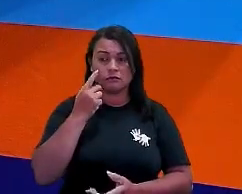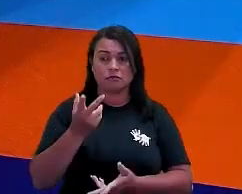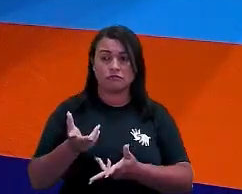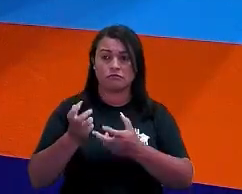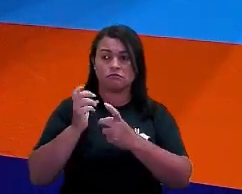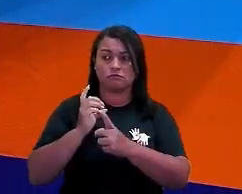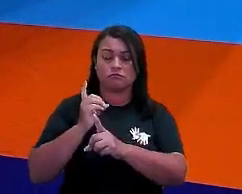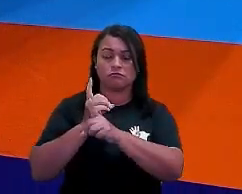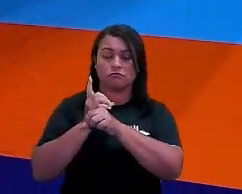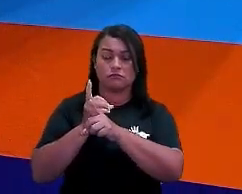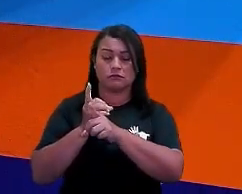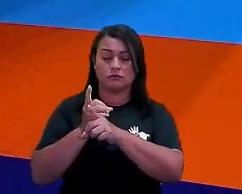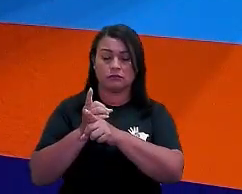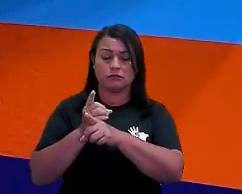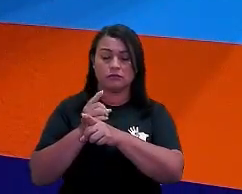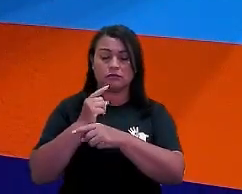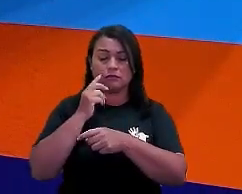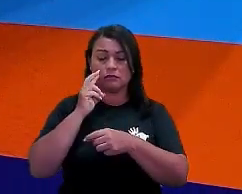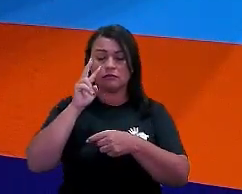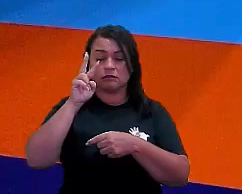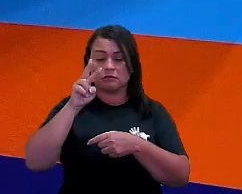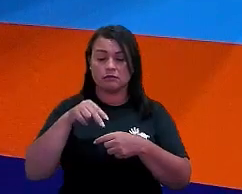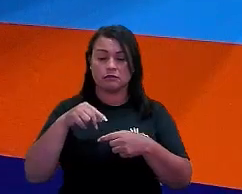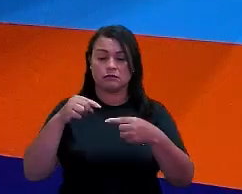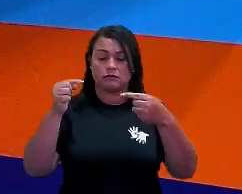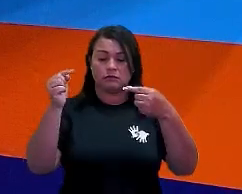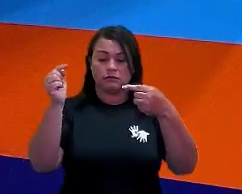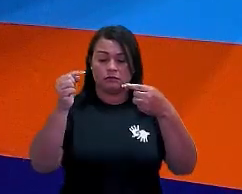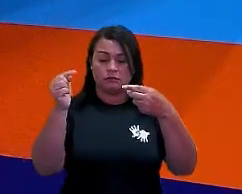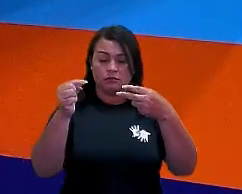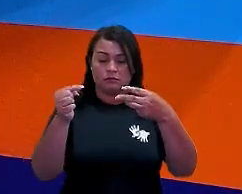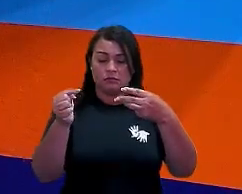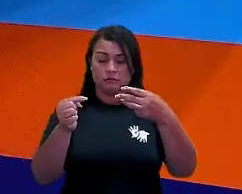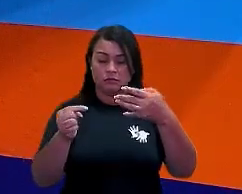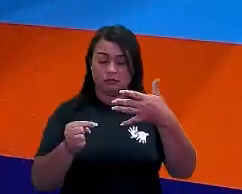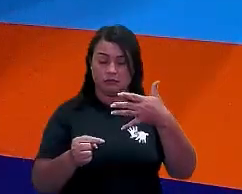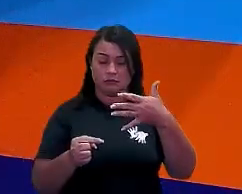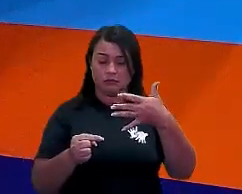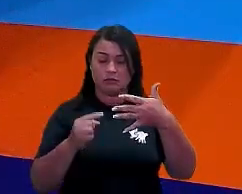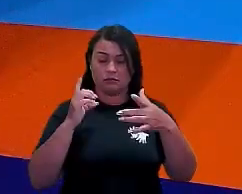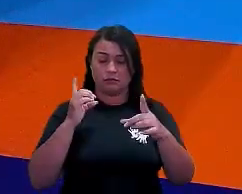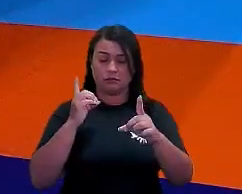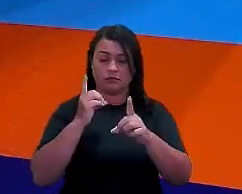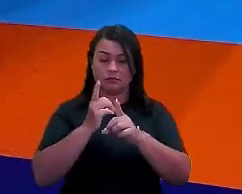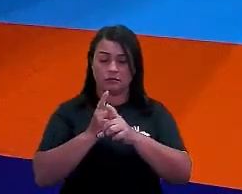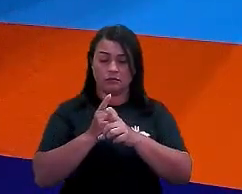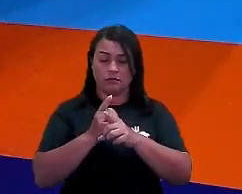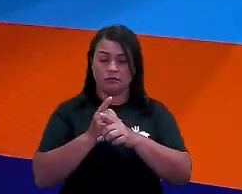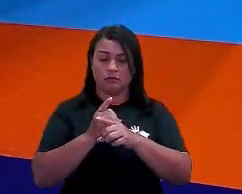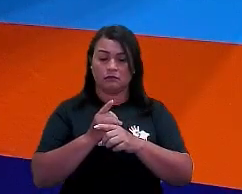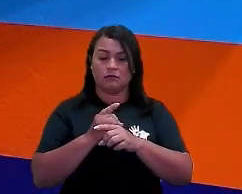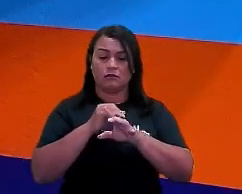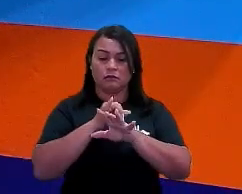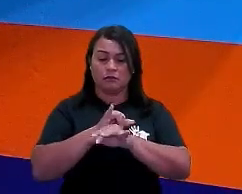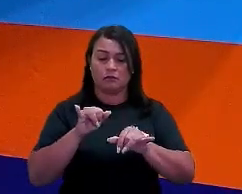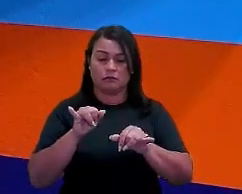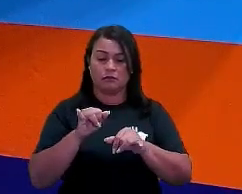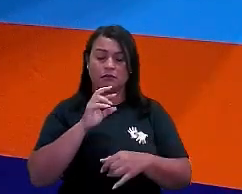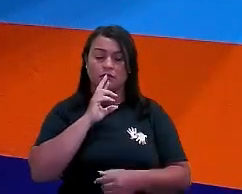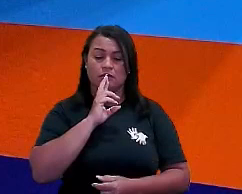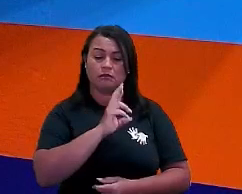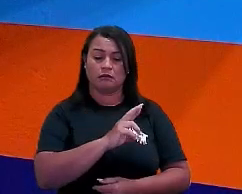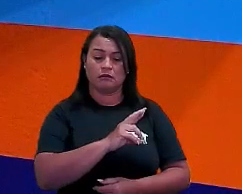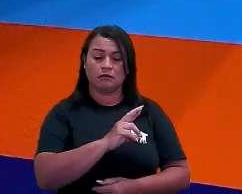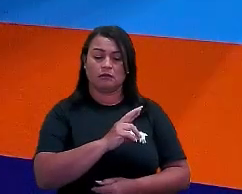identifica a fatia, a gente vai na legenda e vê, tá? Peguei a informação aqui na legenda e aí